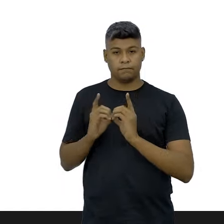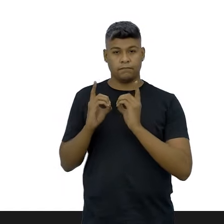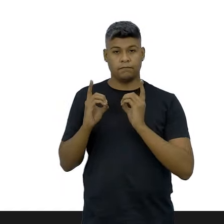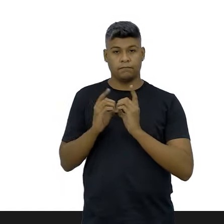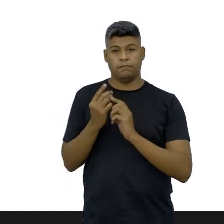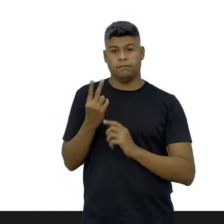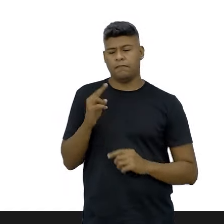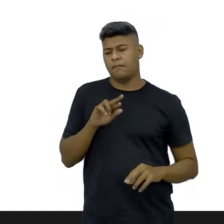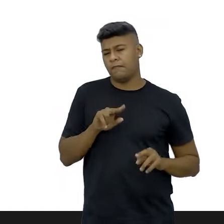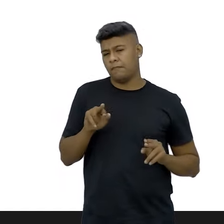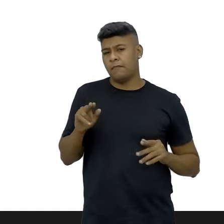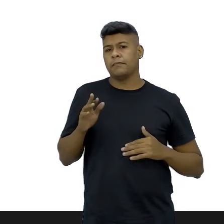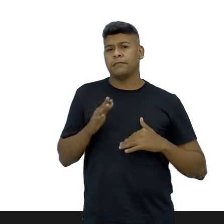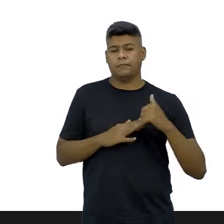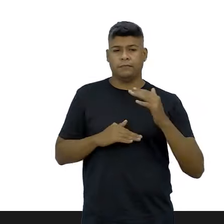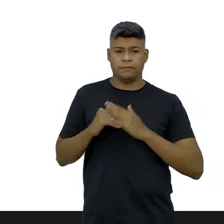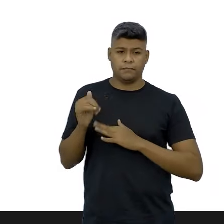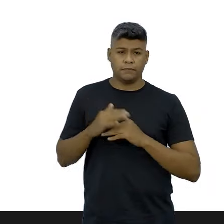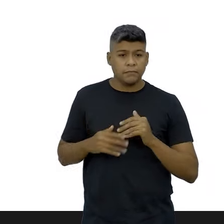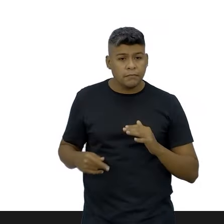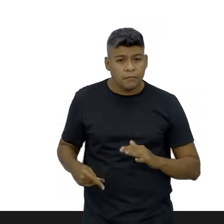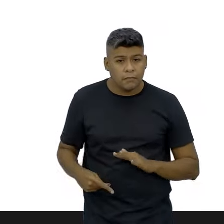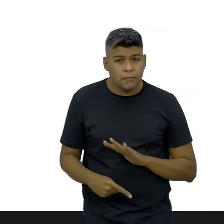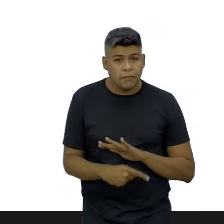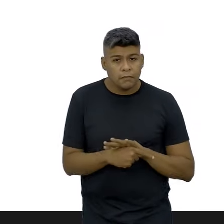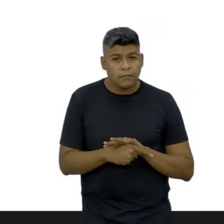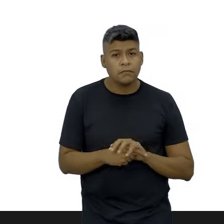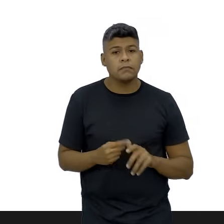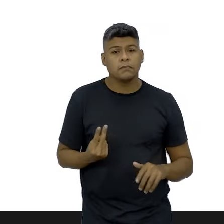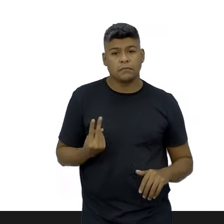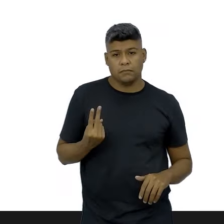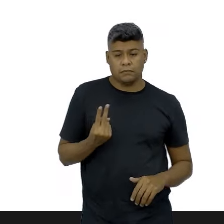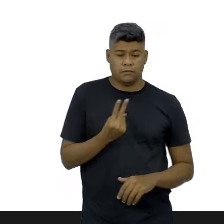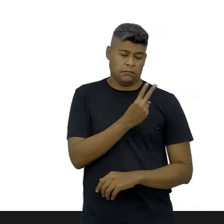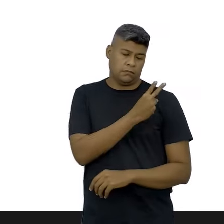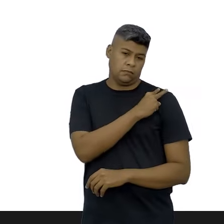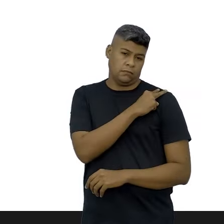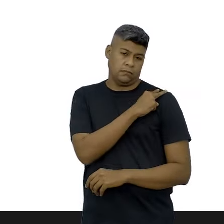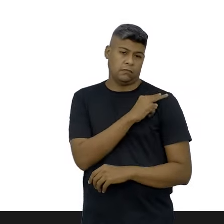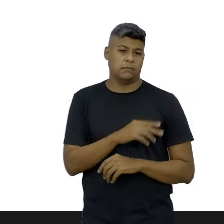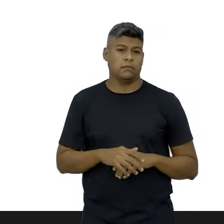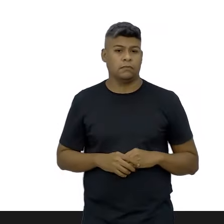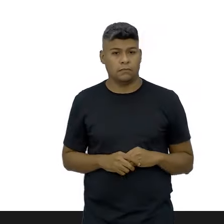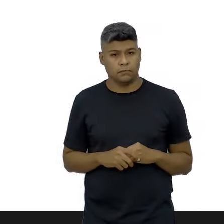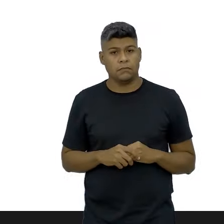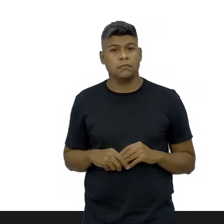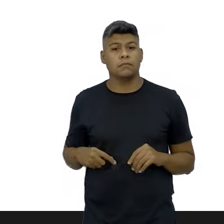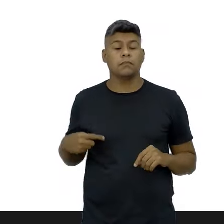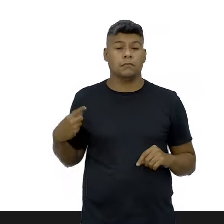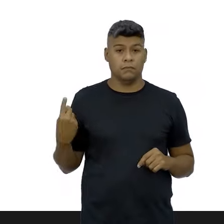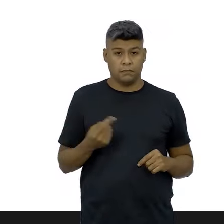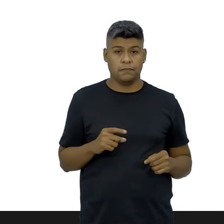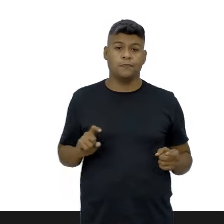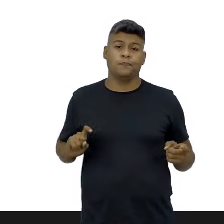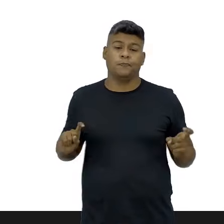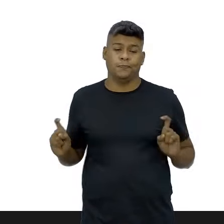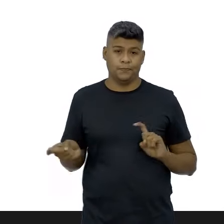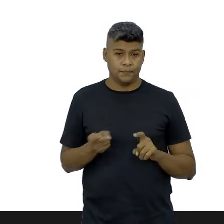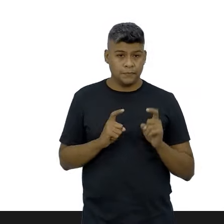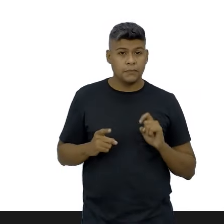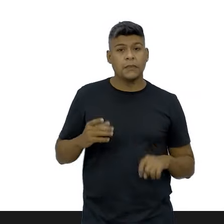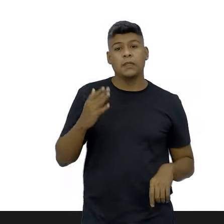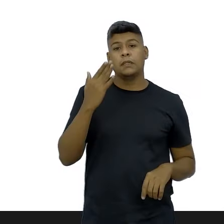várias habilidades que originalmente pertencem ao segundo ano. Nós vamos discuti-las e